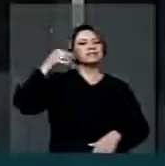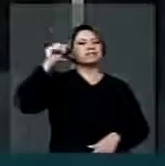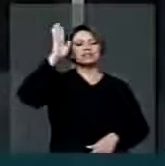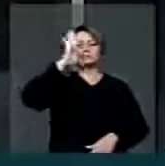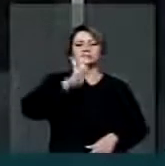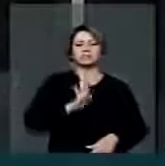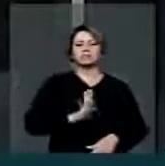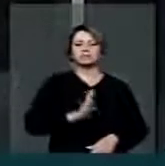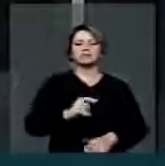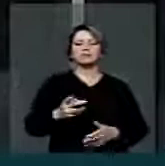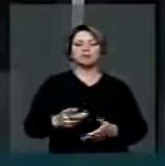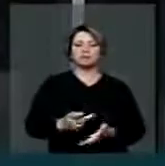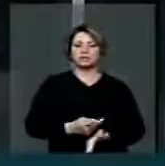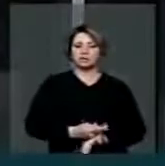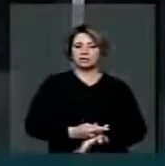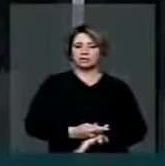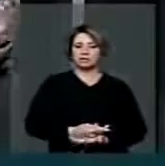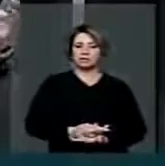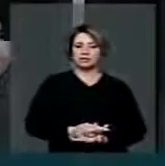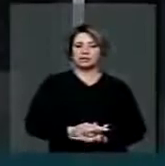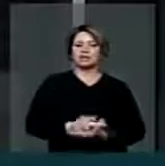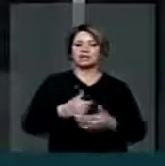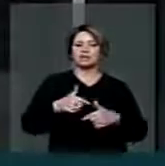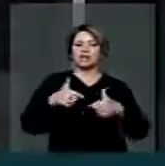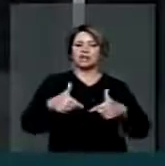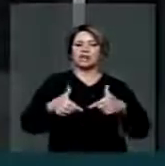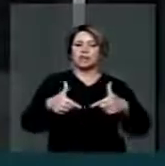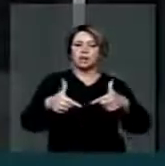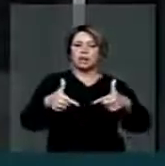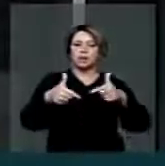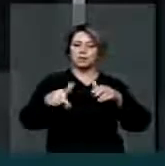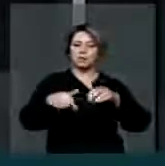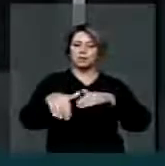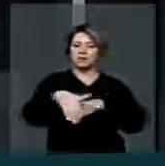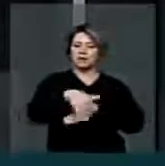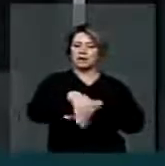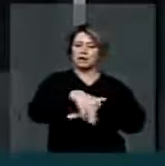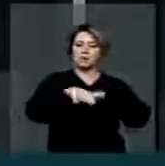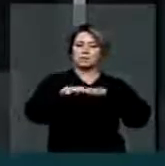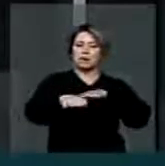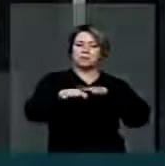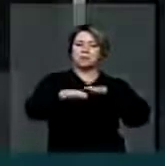Vicentinho. As mobilizações que nós acompanhamos